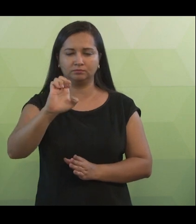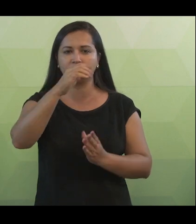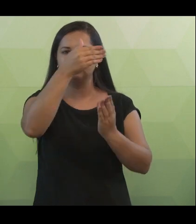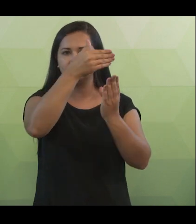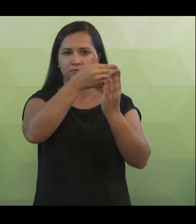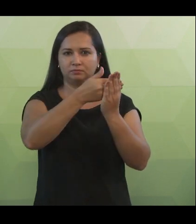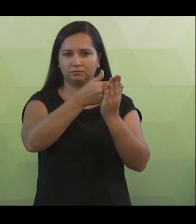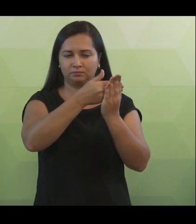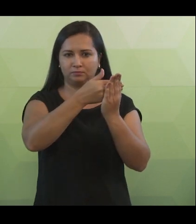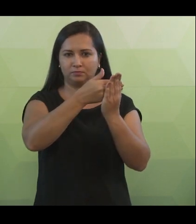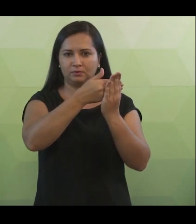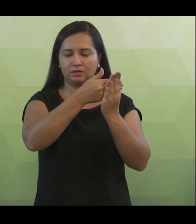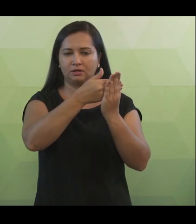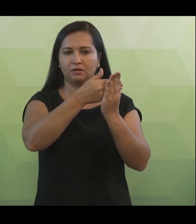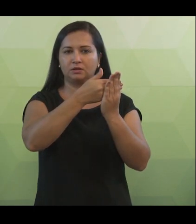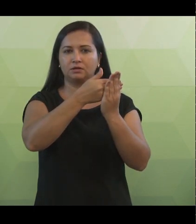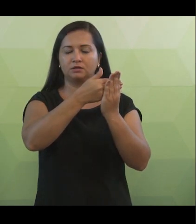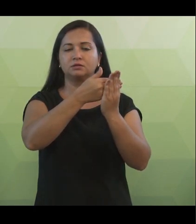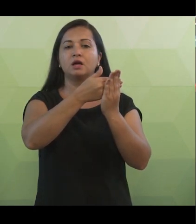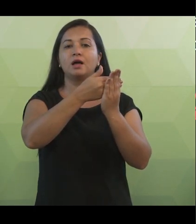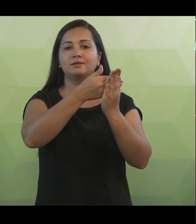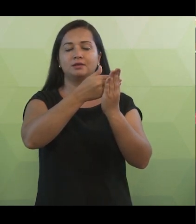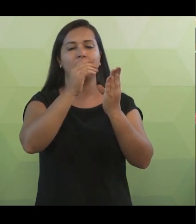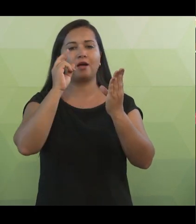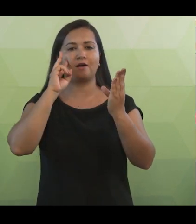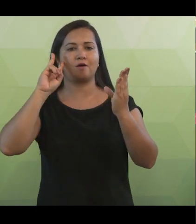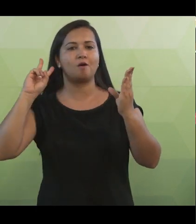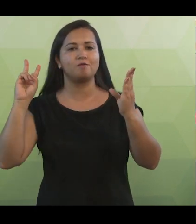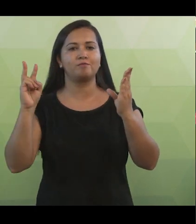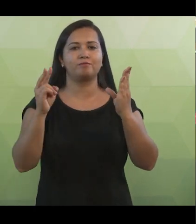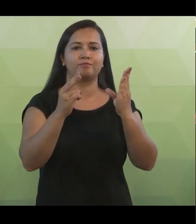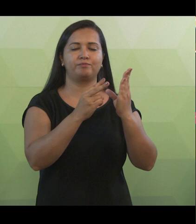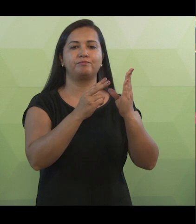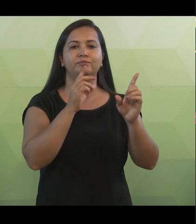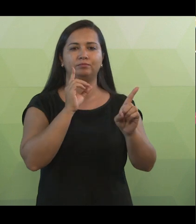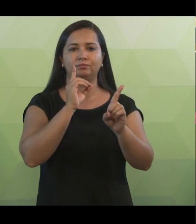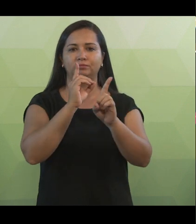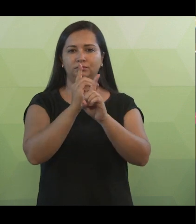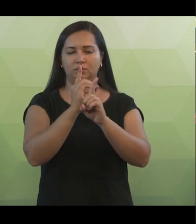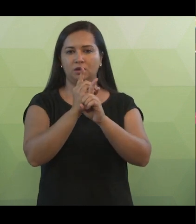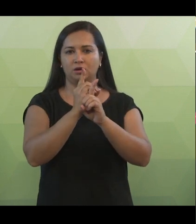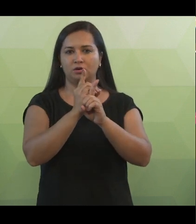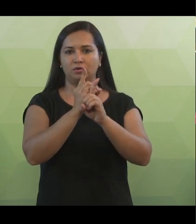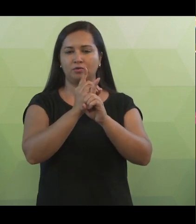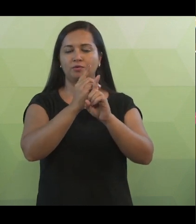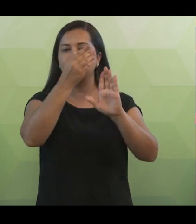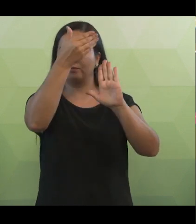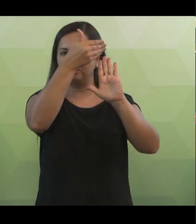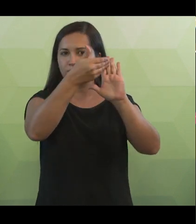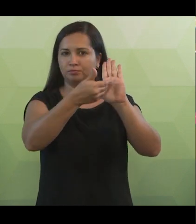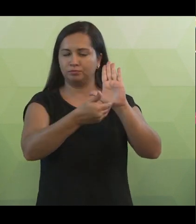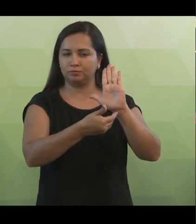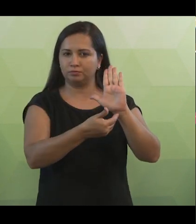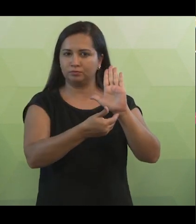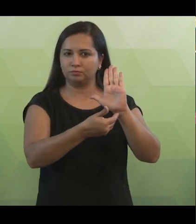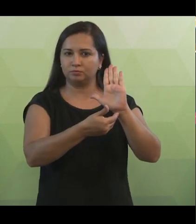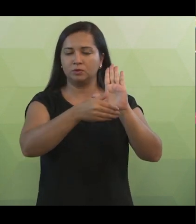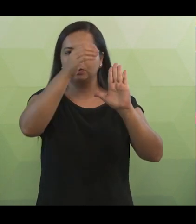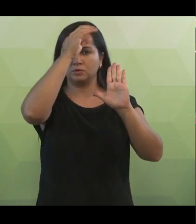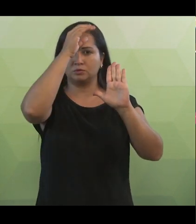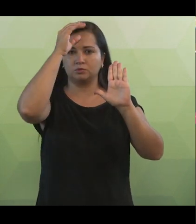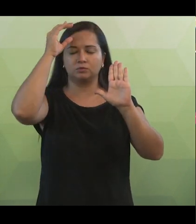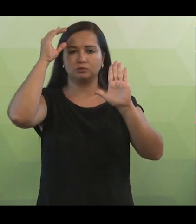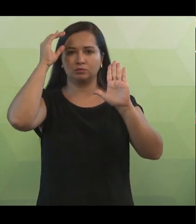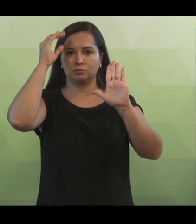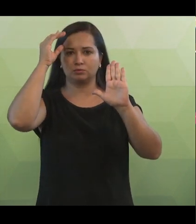Essa função faz a consulta de um registro pelo ID, em uma tabela do banco de dados. Aqui